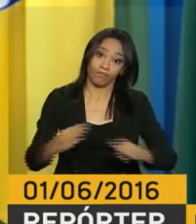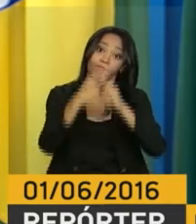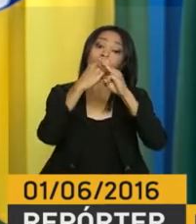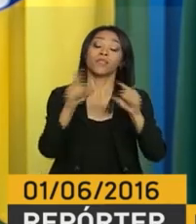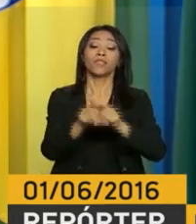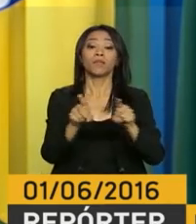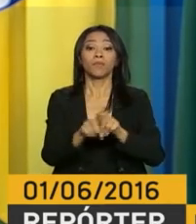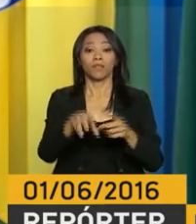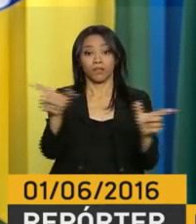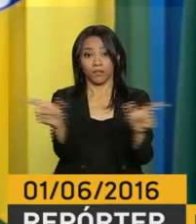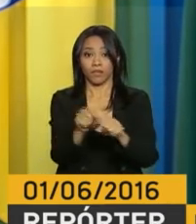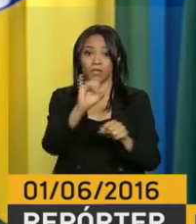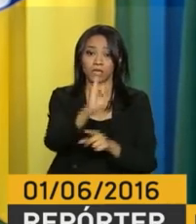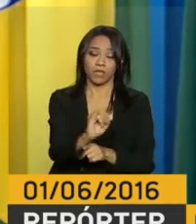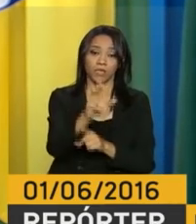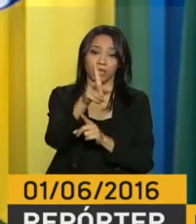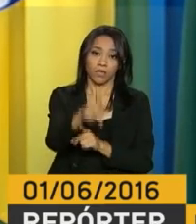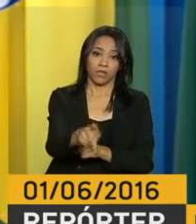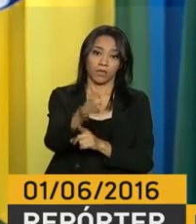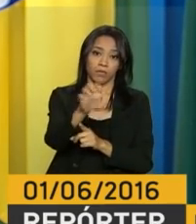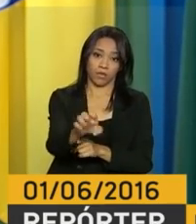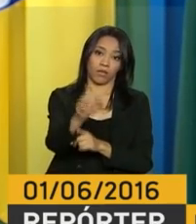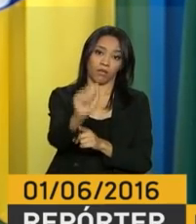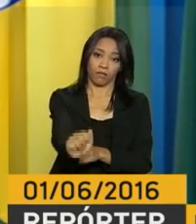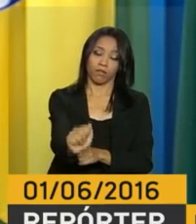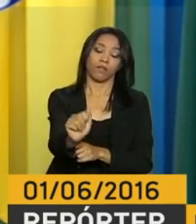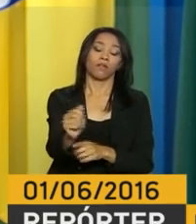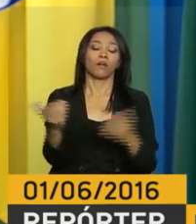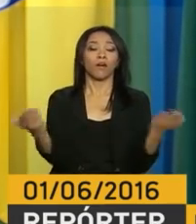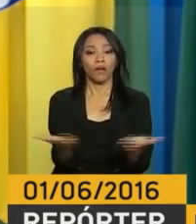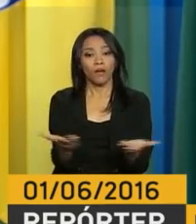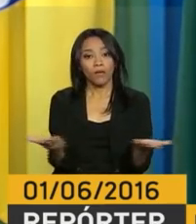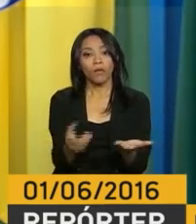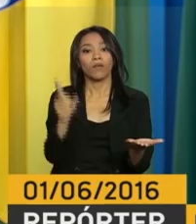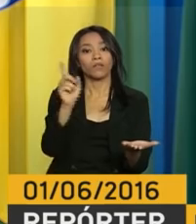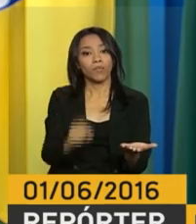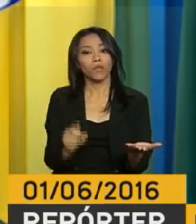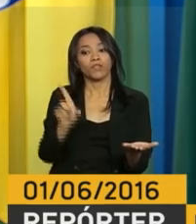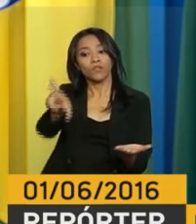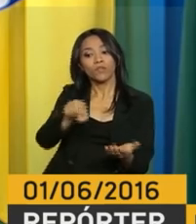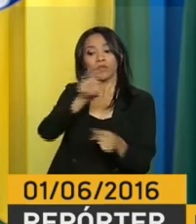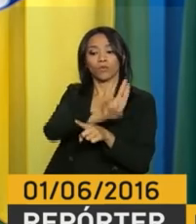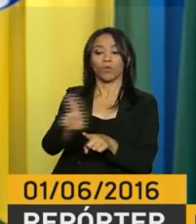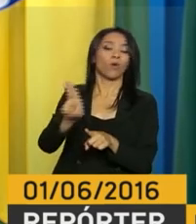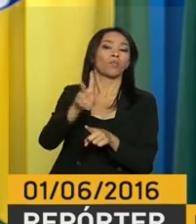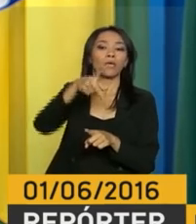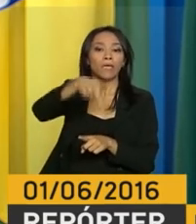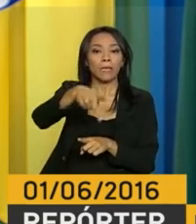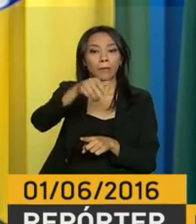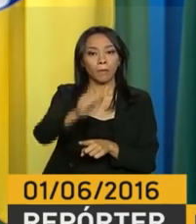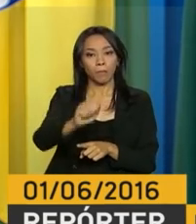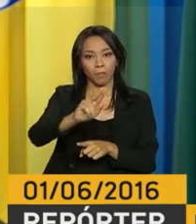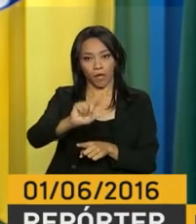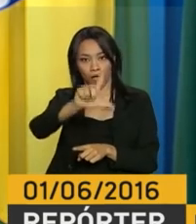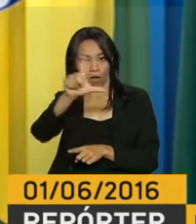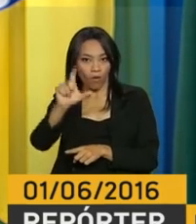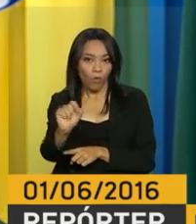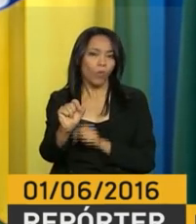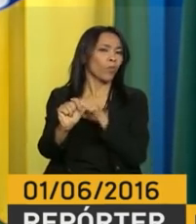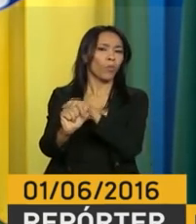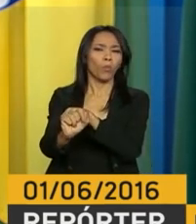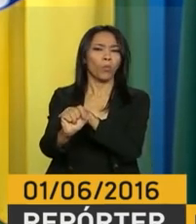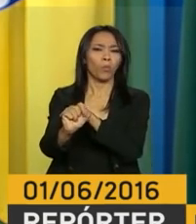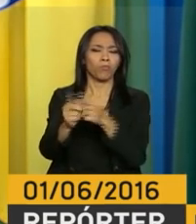até que estamos nomeando também o Dr Paulo Rabelo de Castro para o